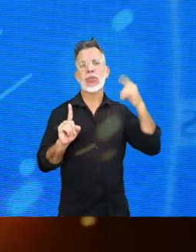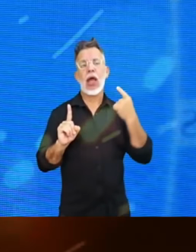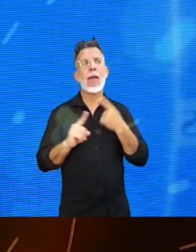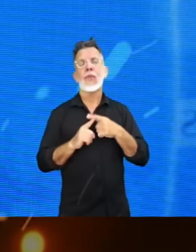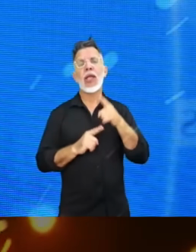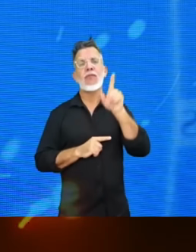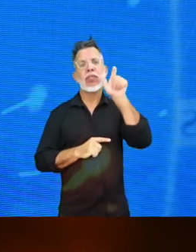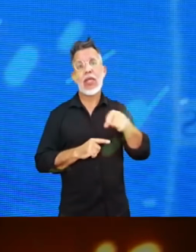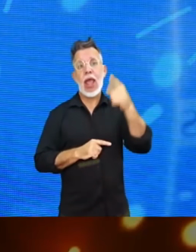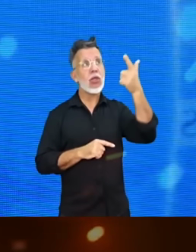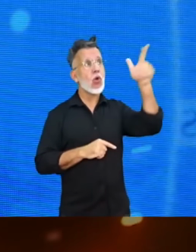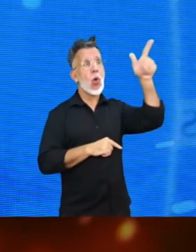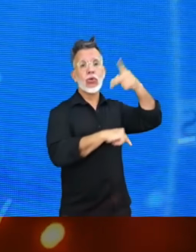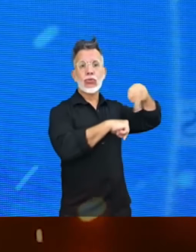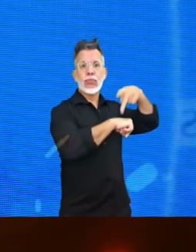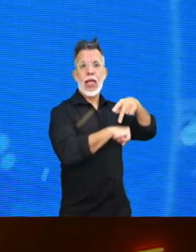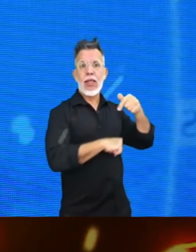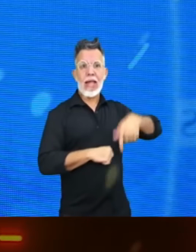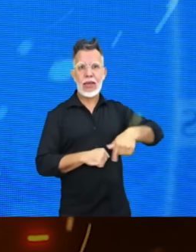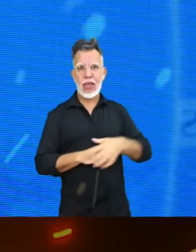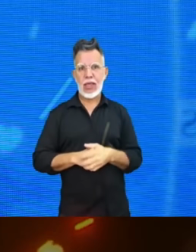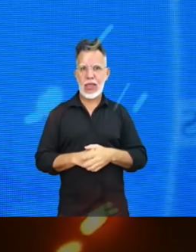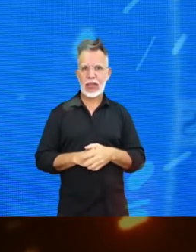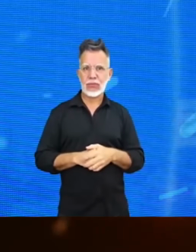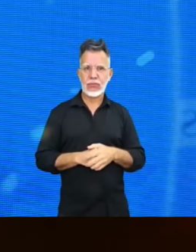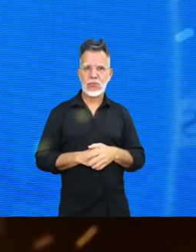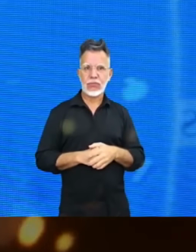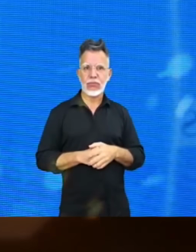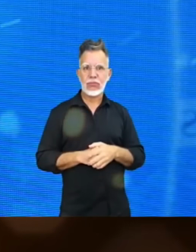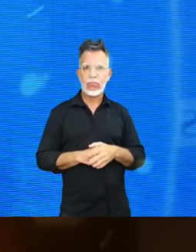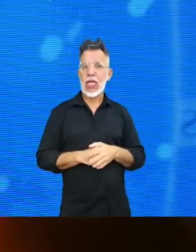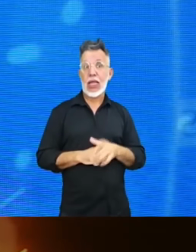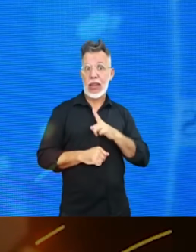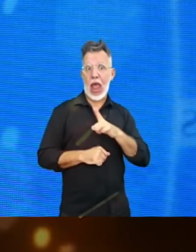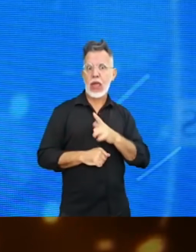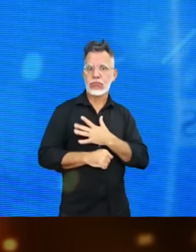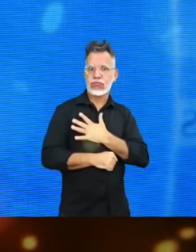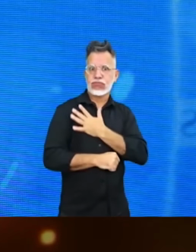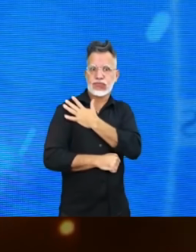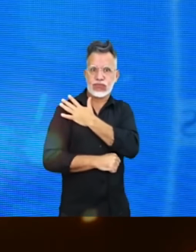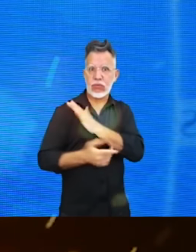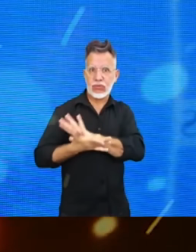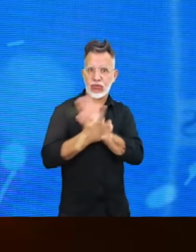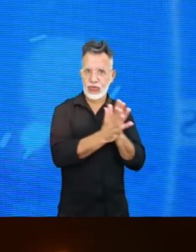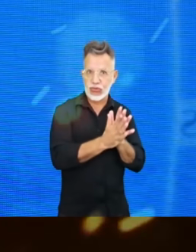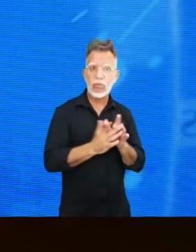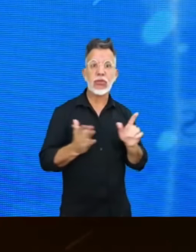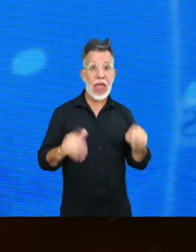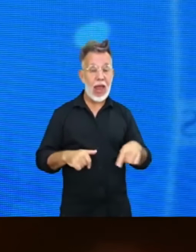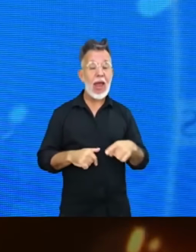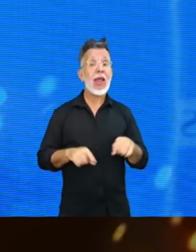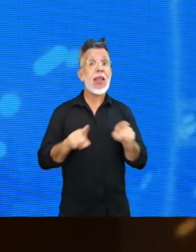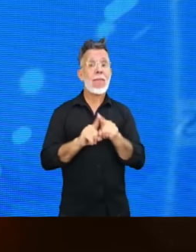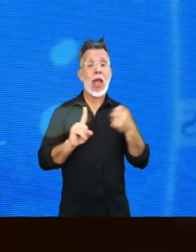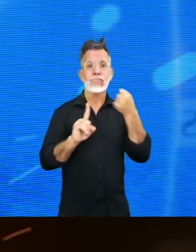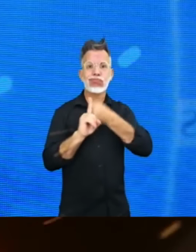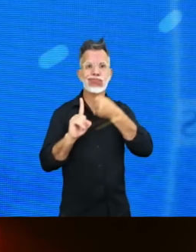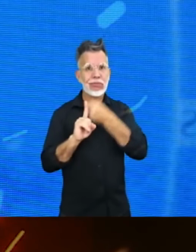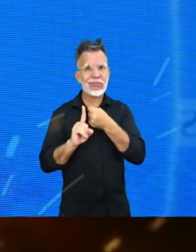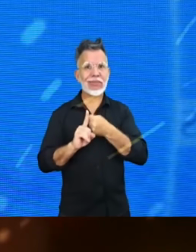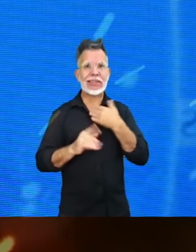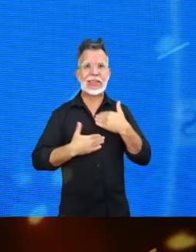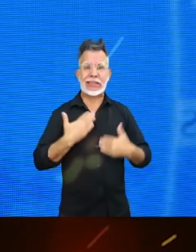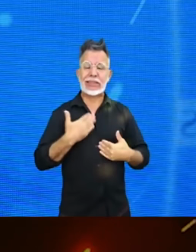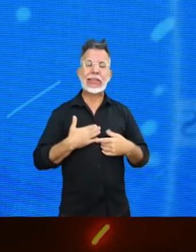estrangeiro há que haver e xenofobia a agressão eh física é deplorável mas